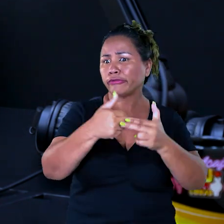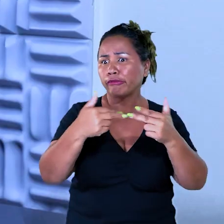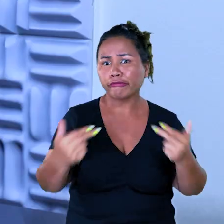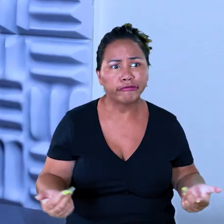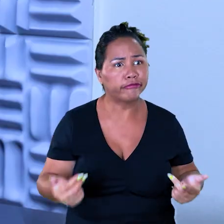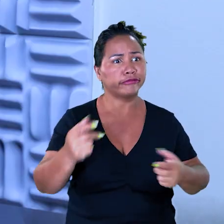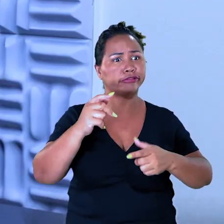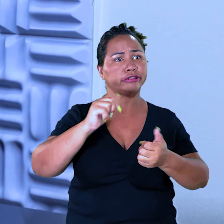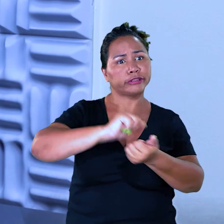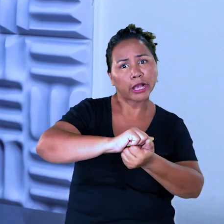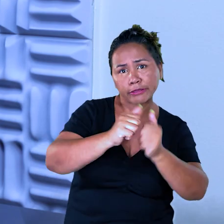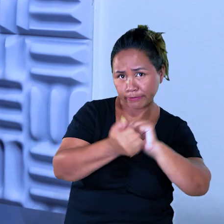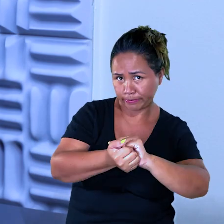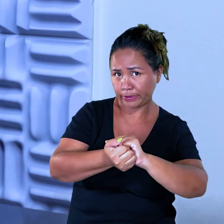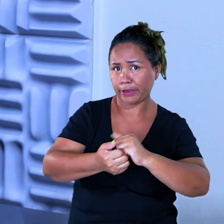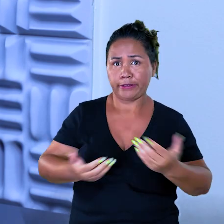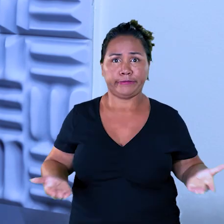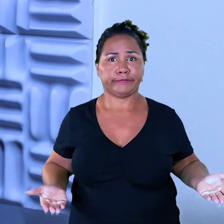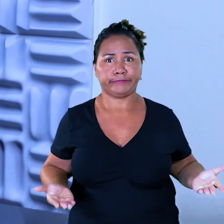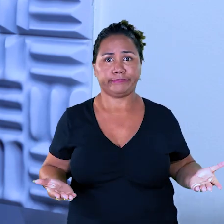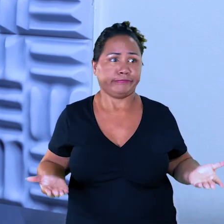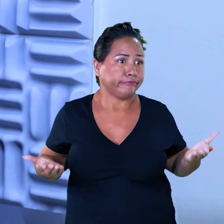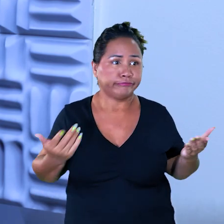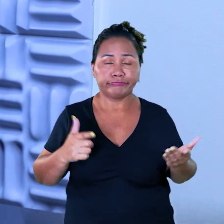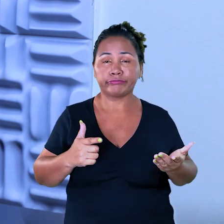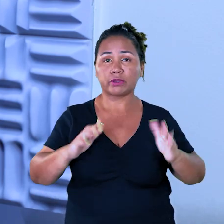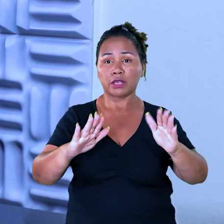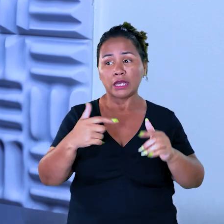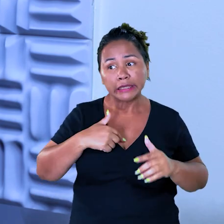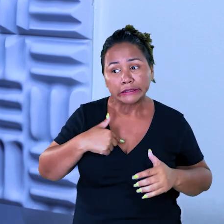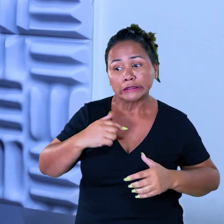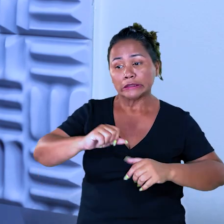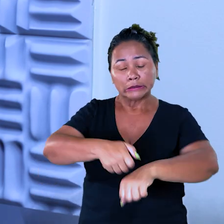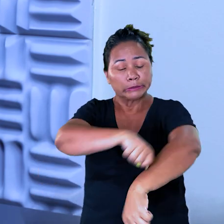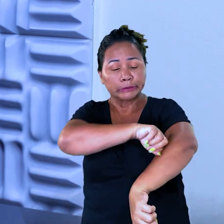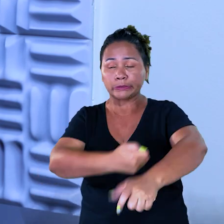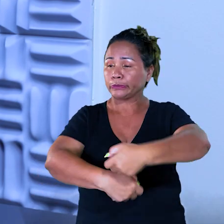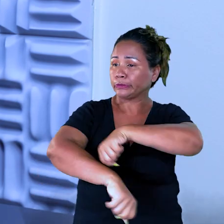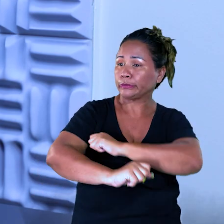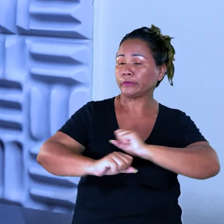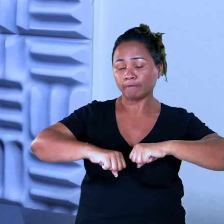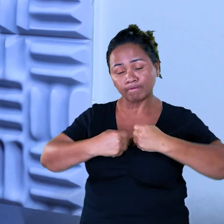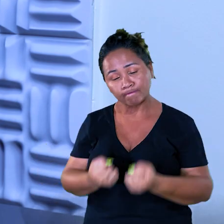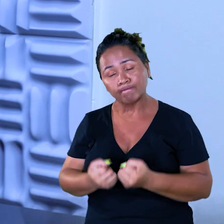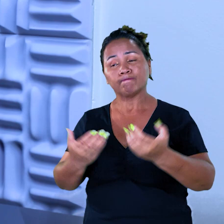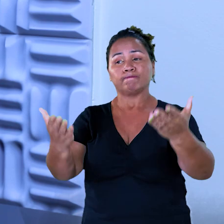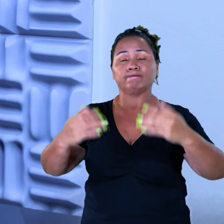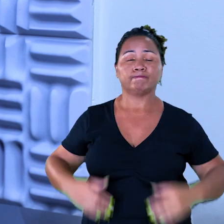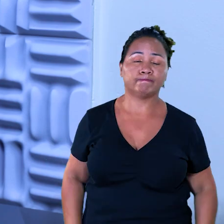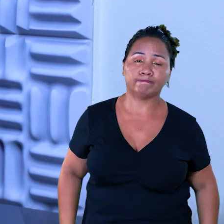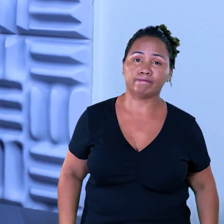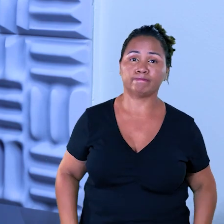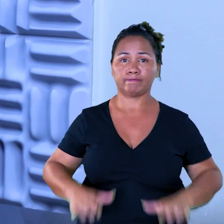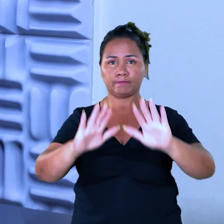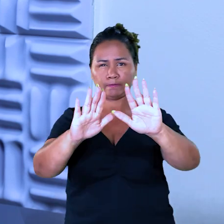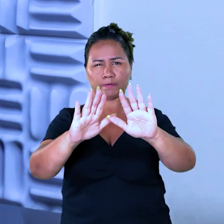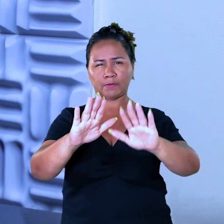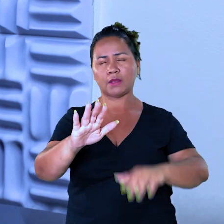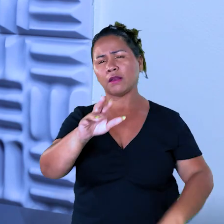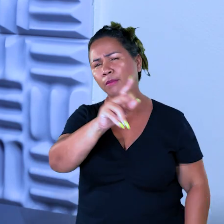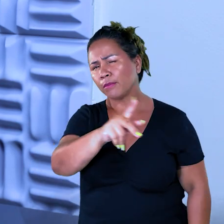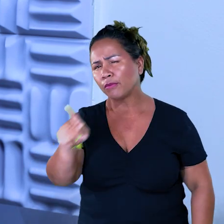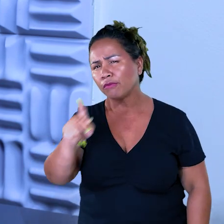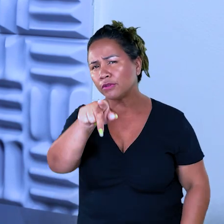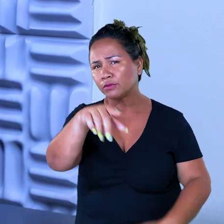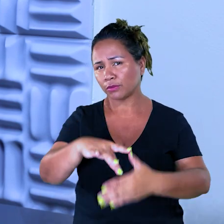correndo atrás. Mas, é muito importante a gente fazer esse adendo em relação a isso, porque... Exatamente. Professor regente, deixa eu te falar uma coisa. Se